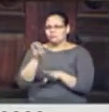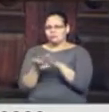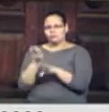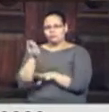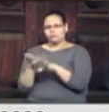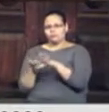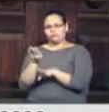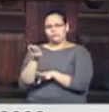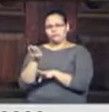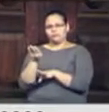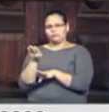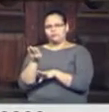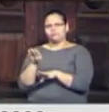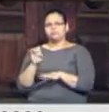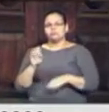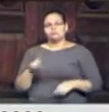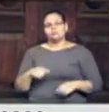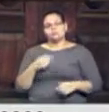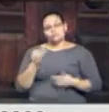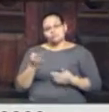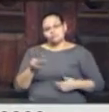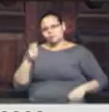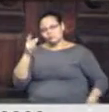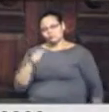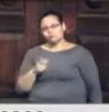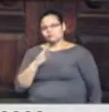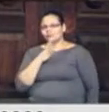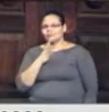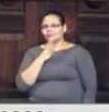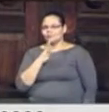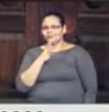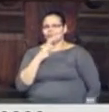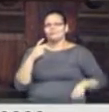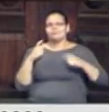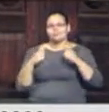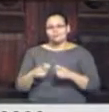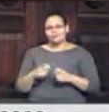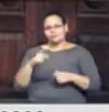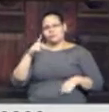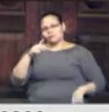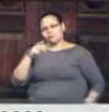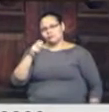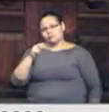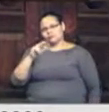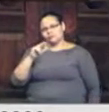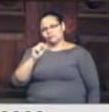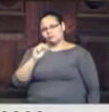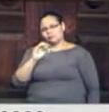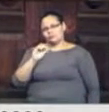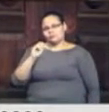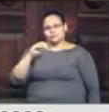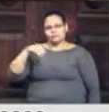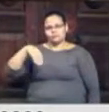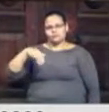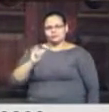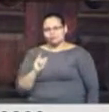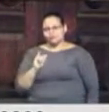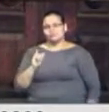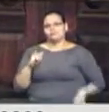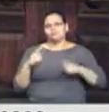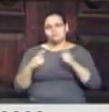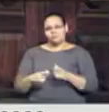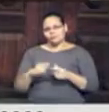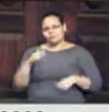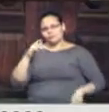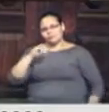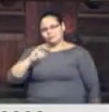né? Vossa Excelência bem conhece, Paracambi já foi prefeito, Japeri, infelizmente